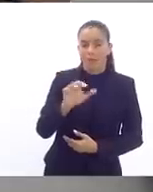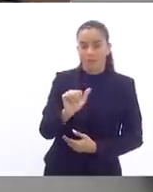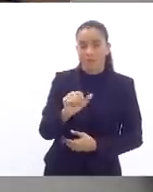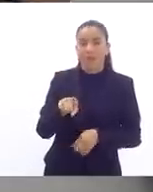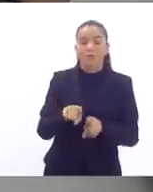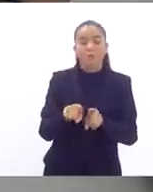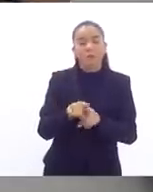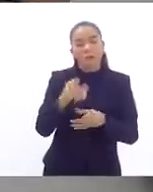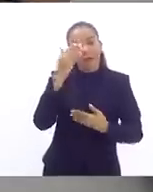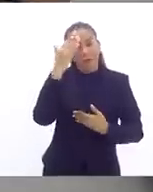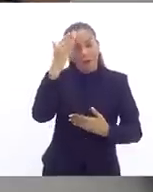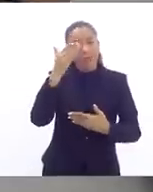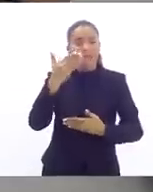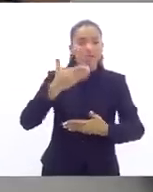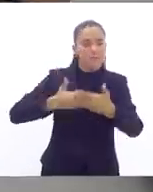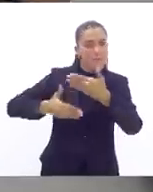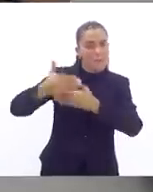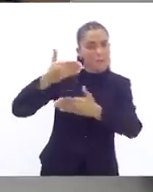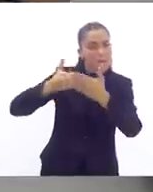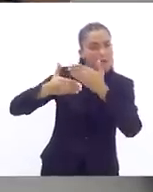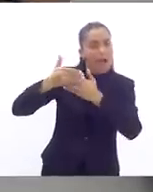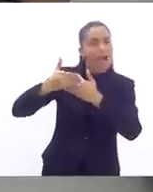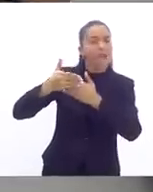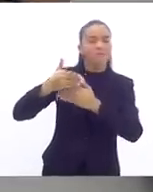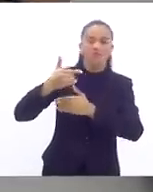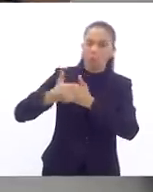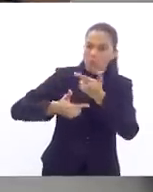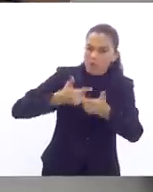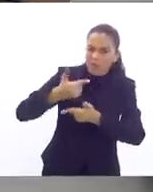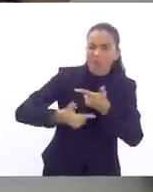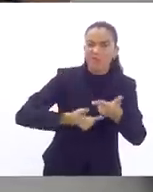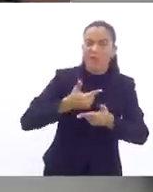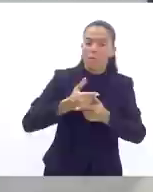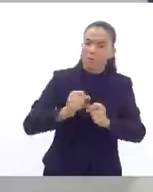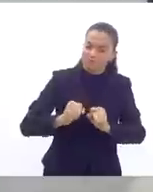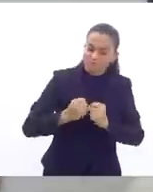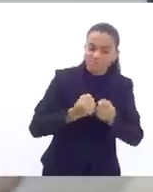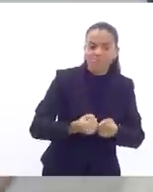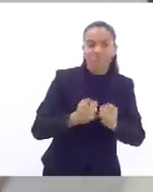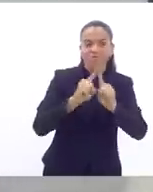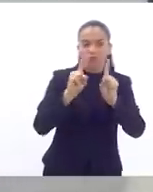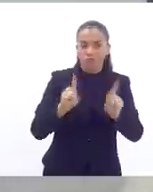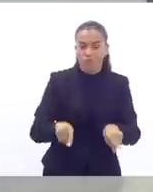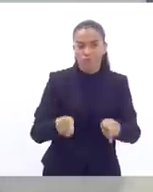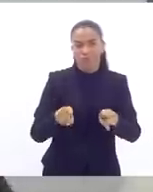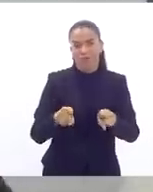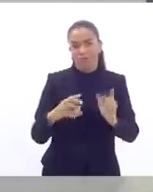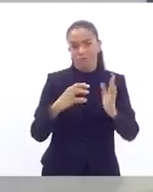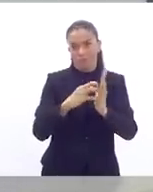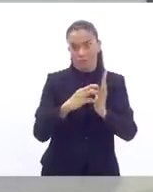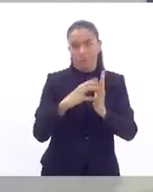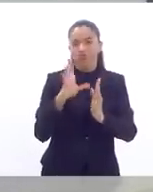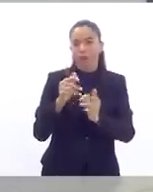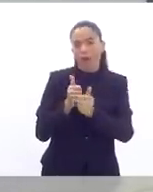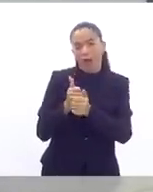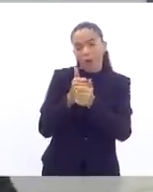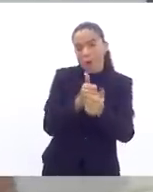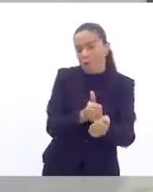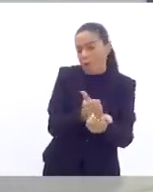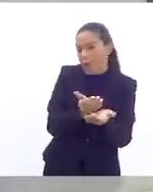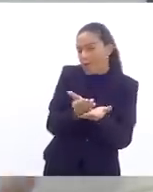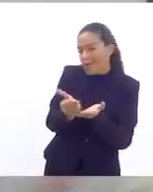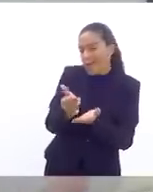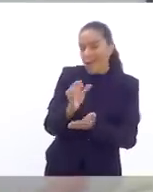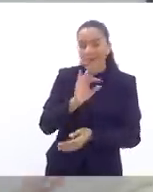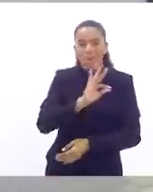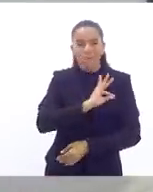Vanguarda dos trabalhos em defesa dos Servidores Públicos é uma pauta de longa data da deputada que já acompanham da